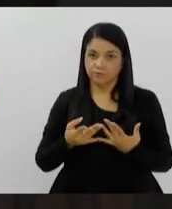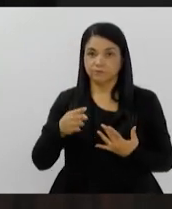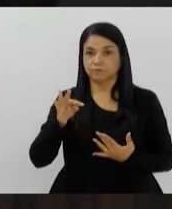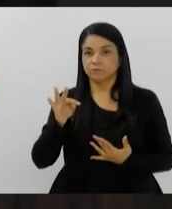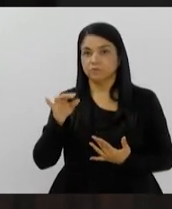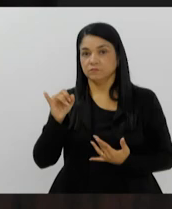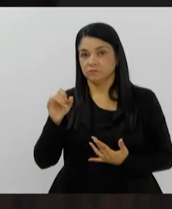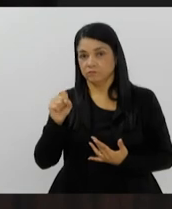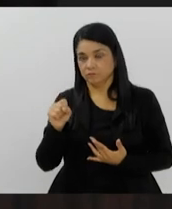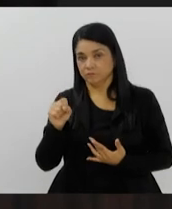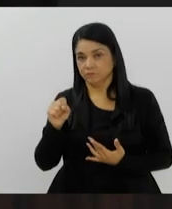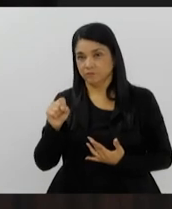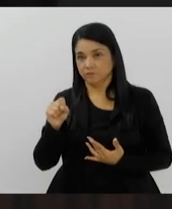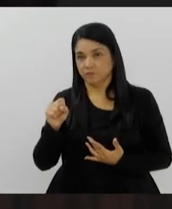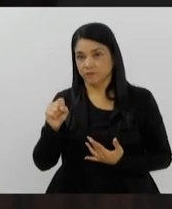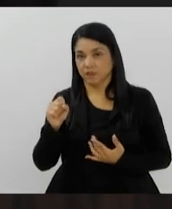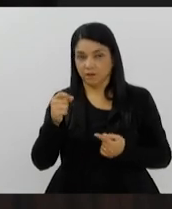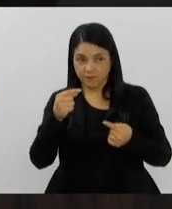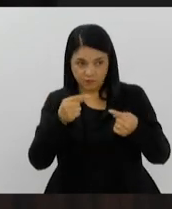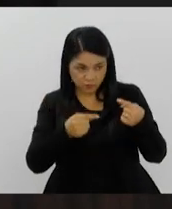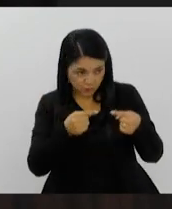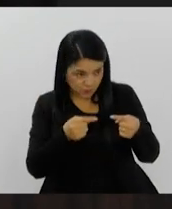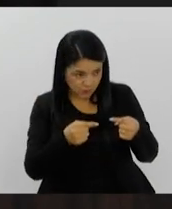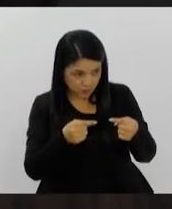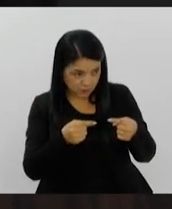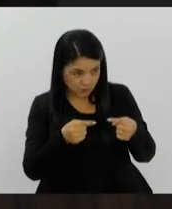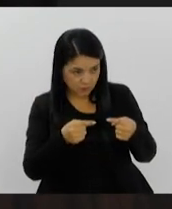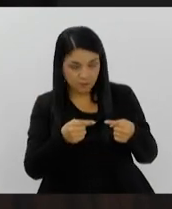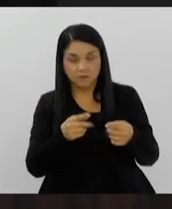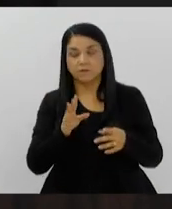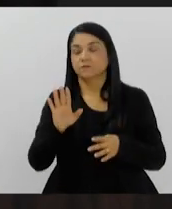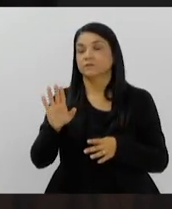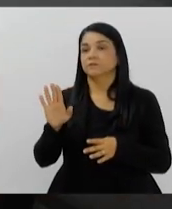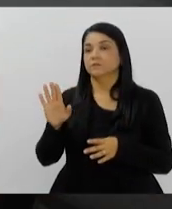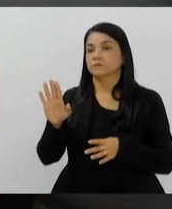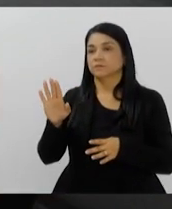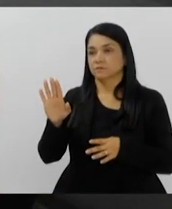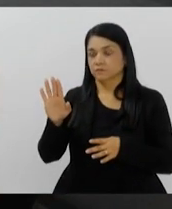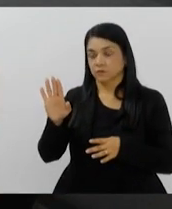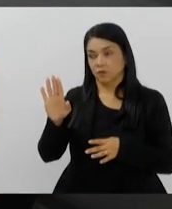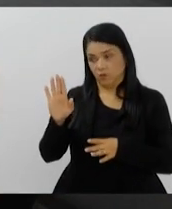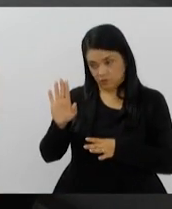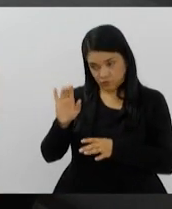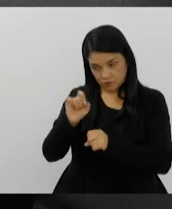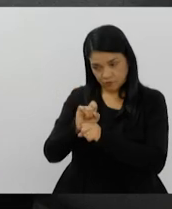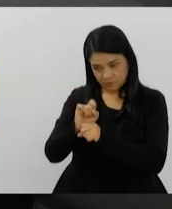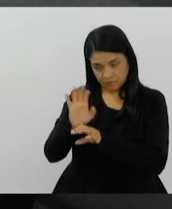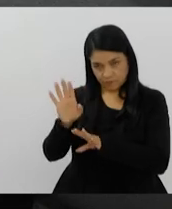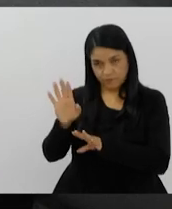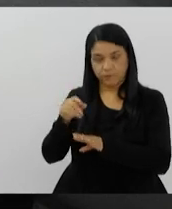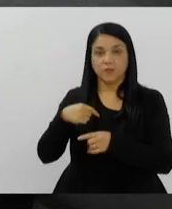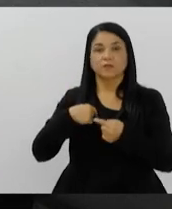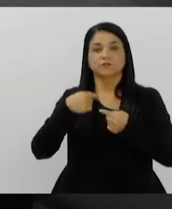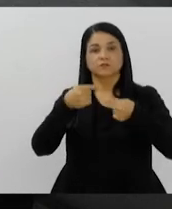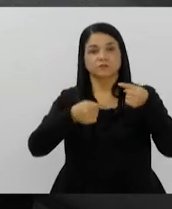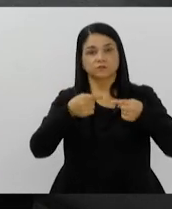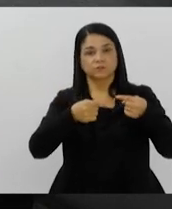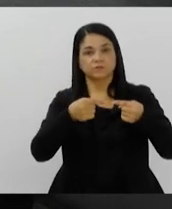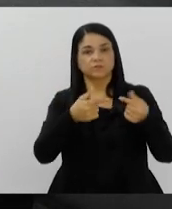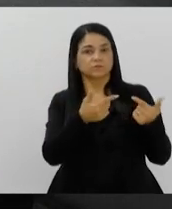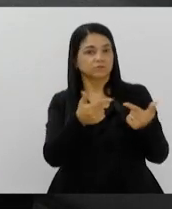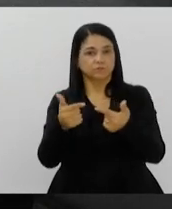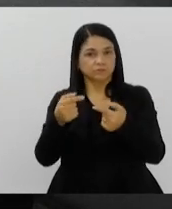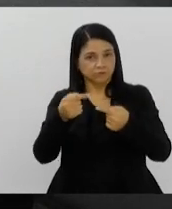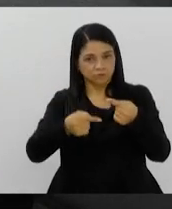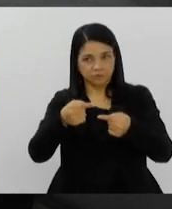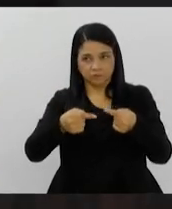TIS. É para discutir, deputado? Tá, então, só um minutinho. Em discussão, não havendo mais quem